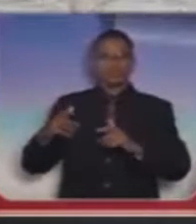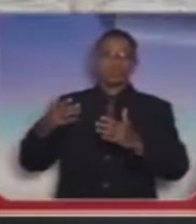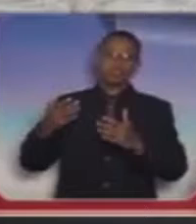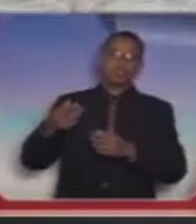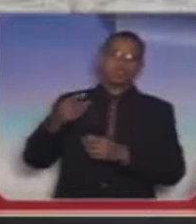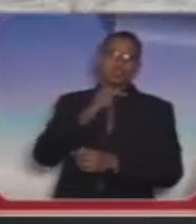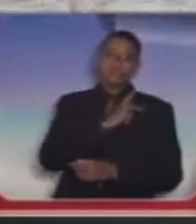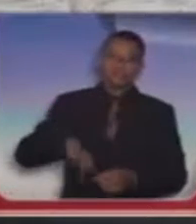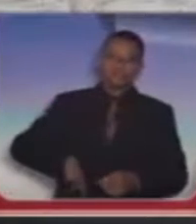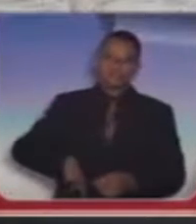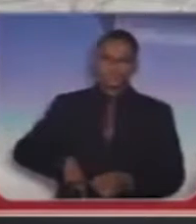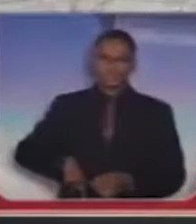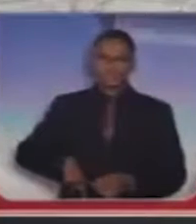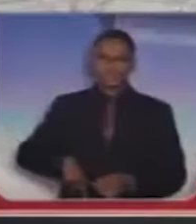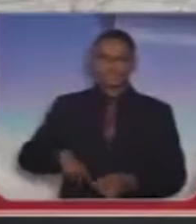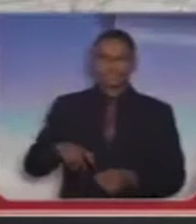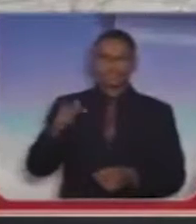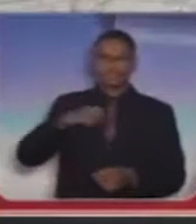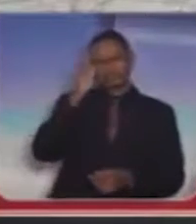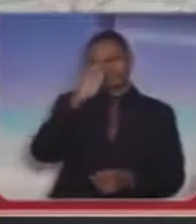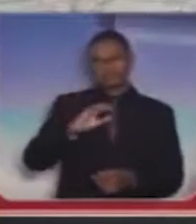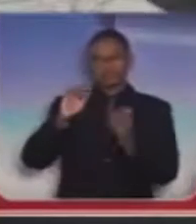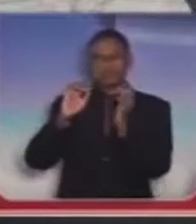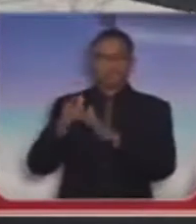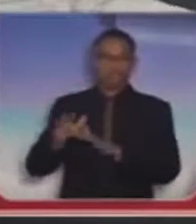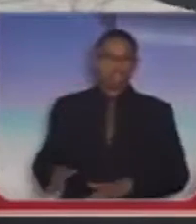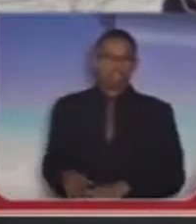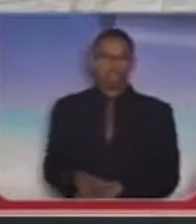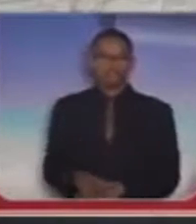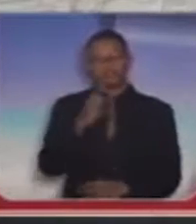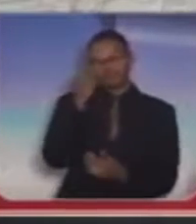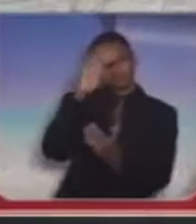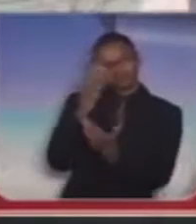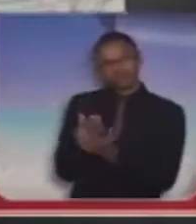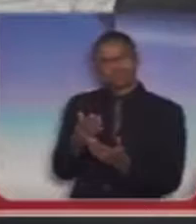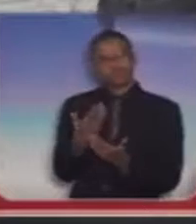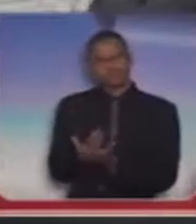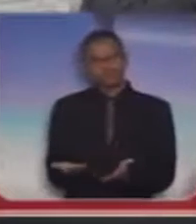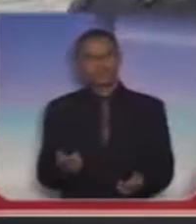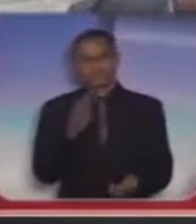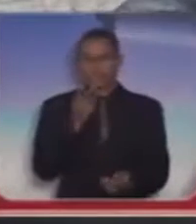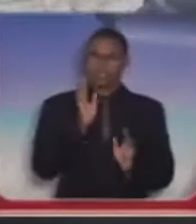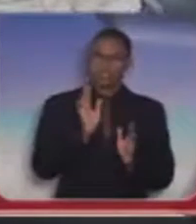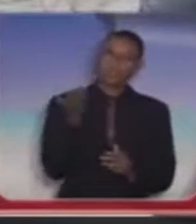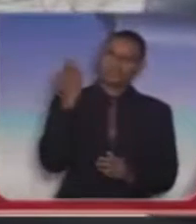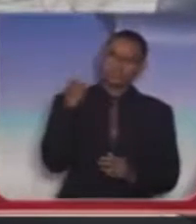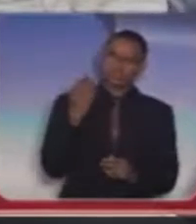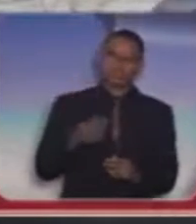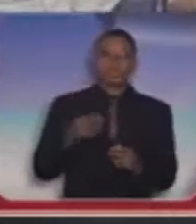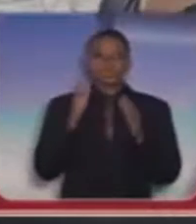república isso em alguns meses de governo atrás quando abriu se